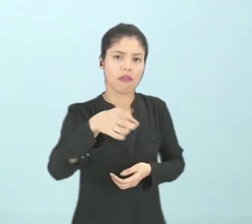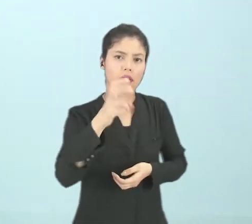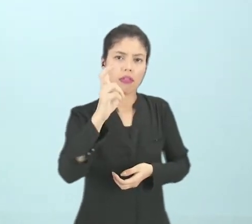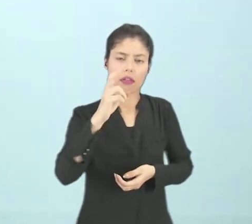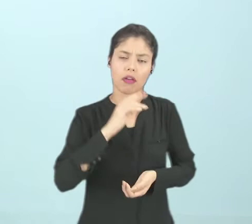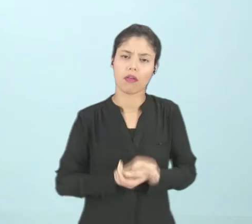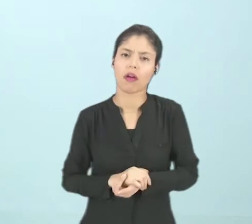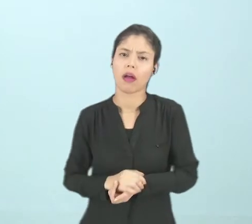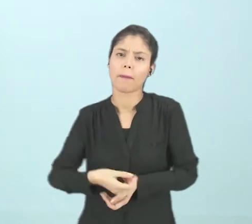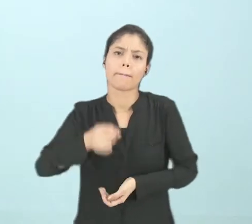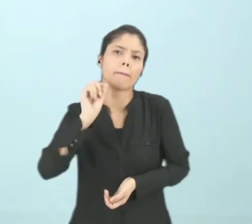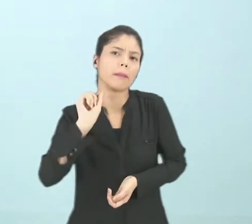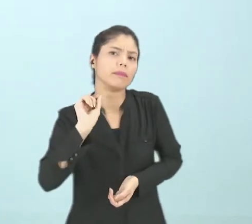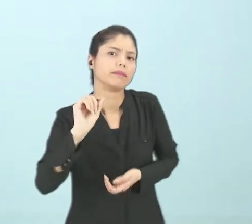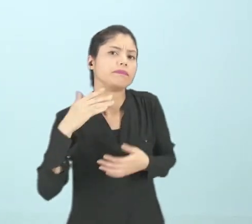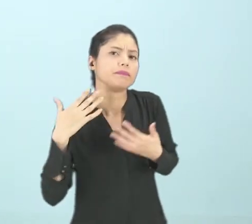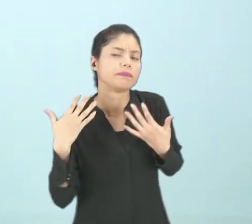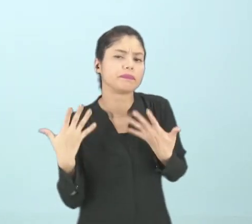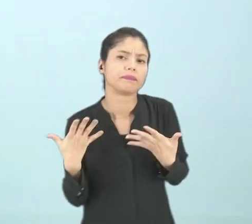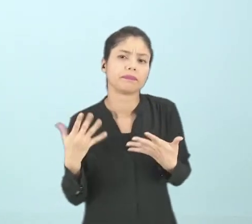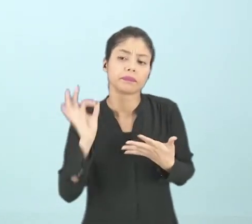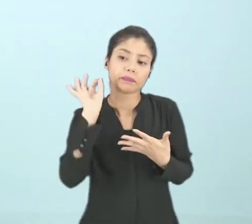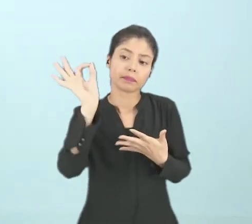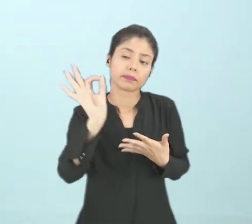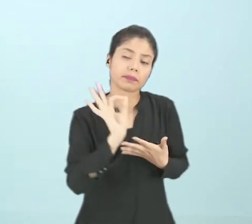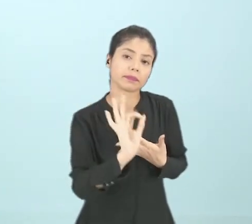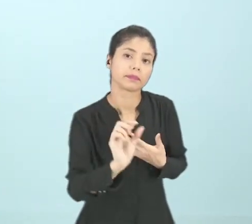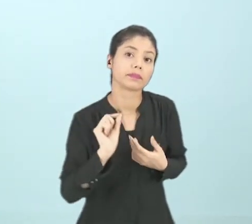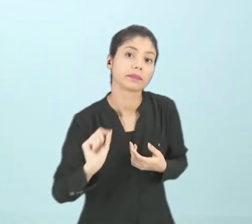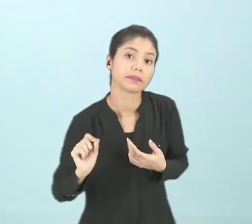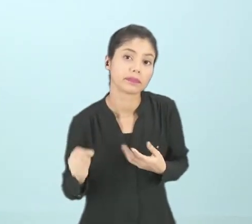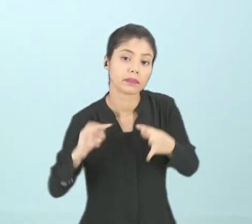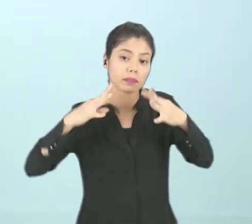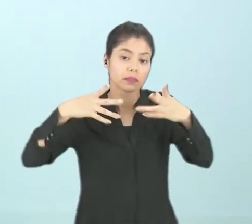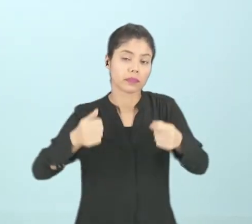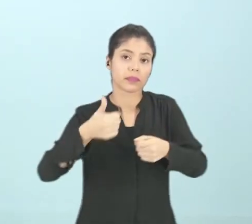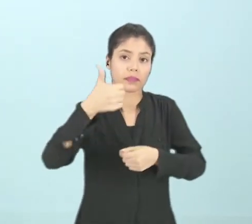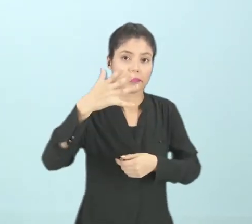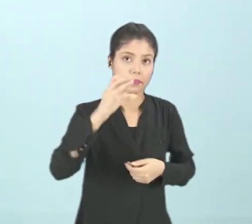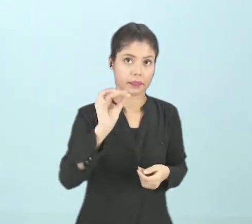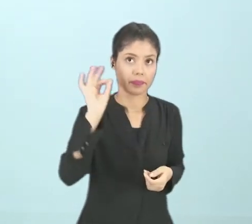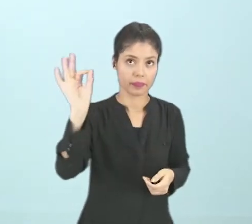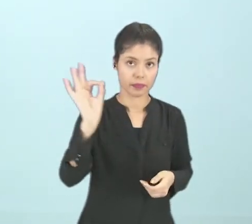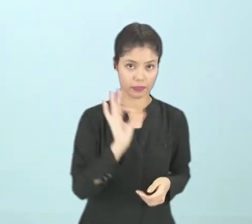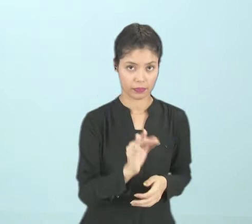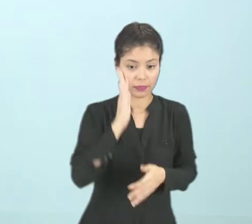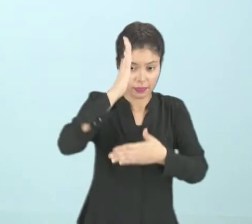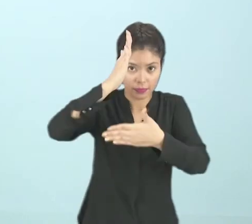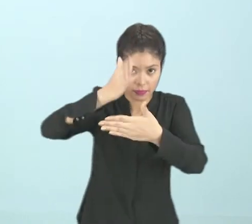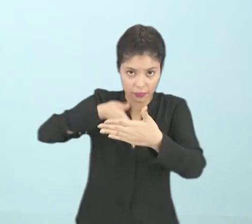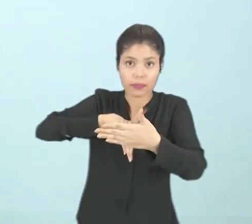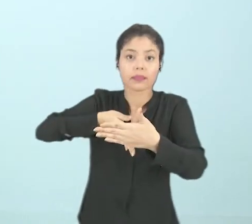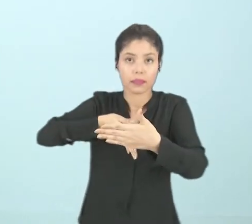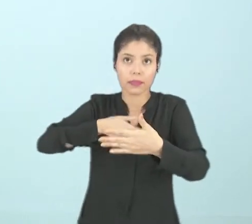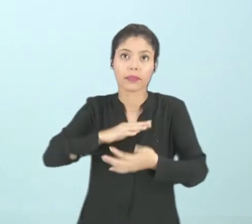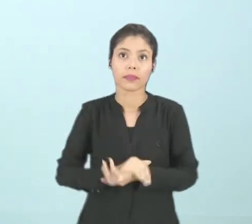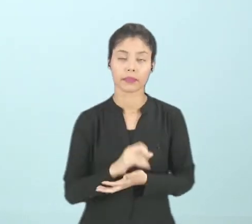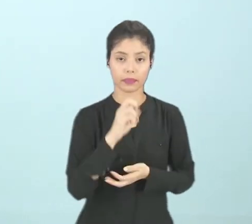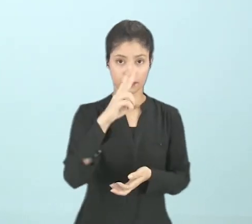meio. Meio na porcentagem. No caso, o total é 100%, então a metade representa